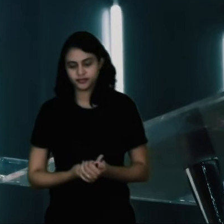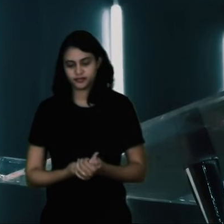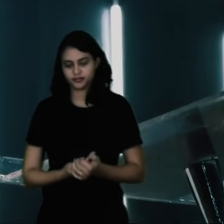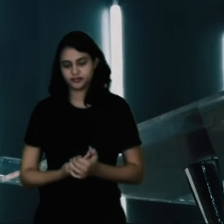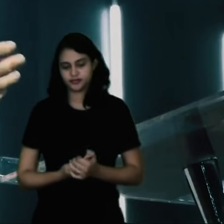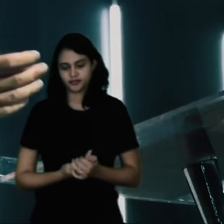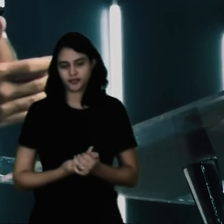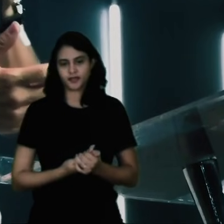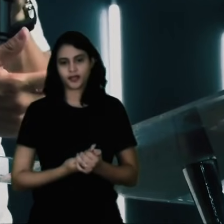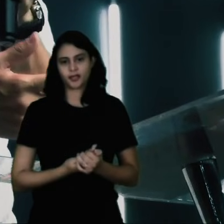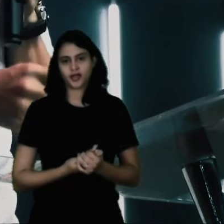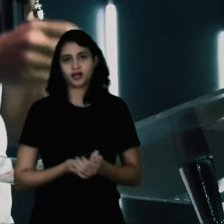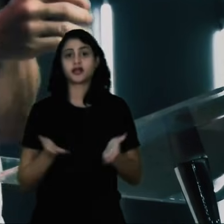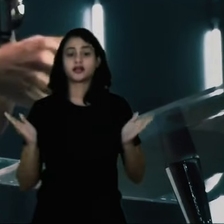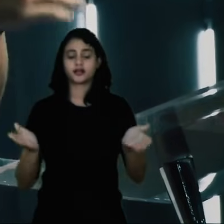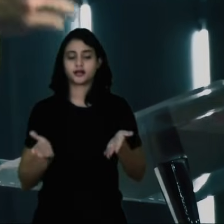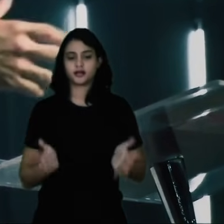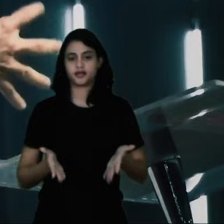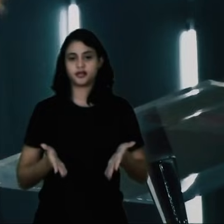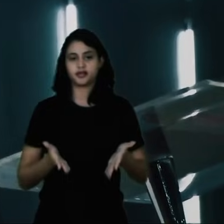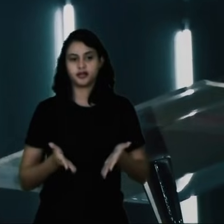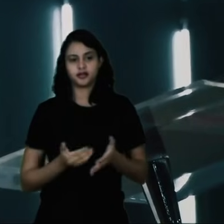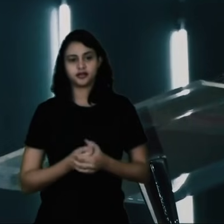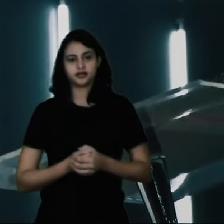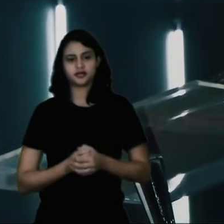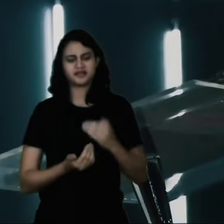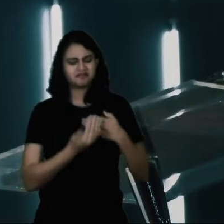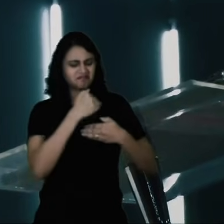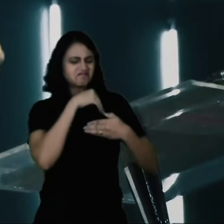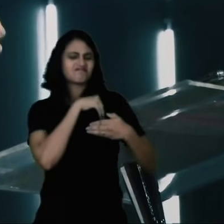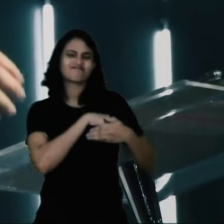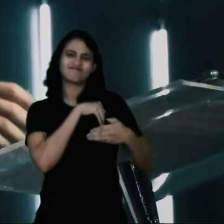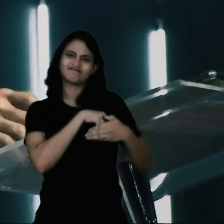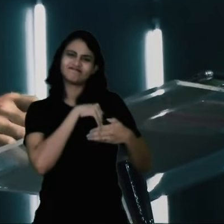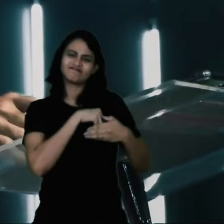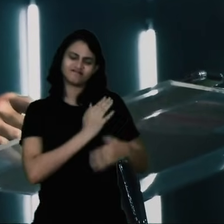e até hoje está lá dentro.